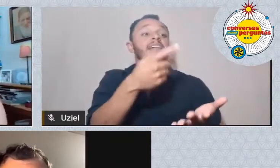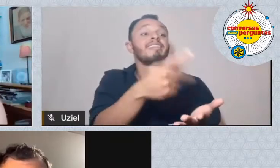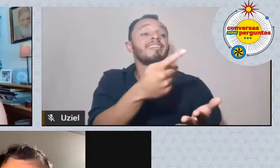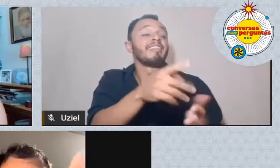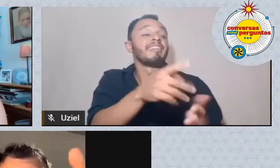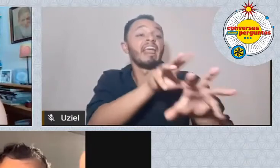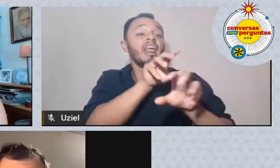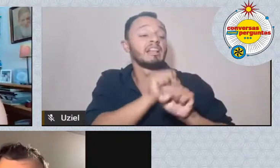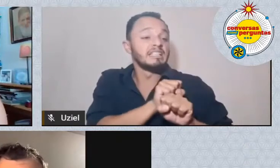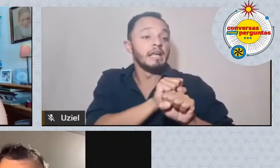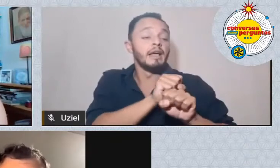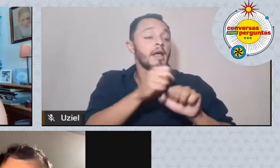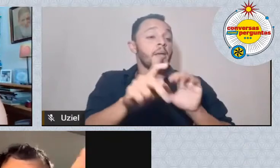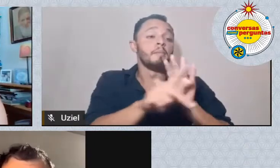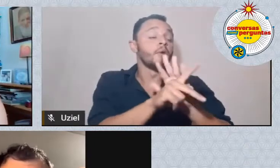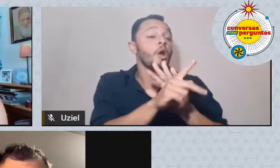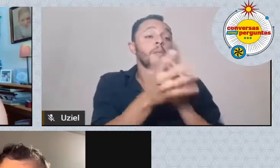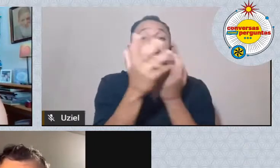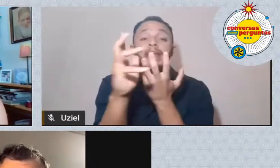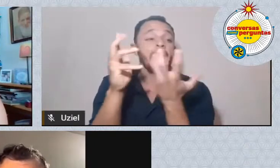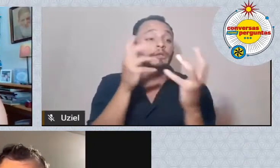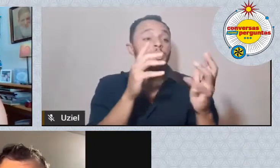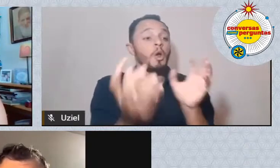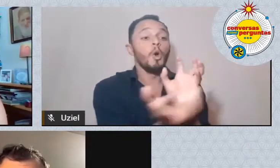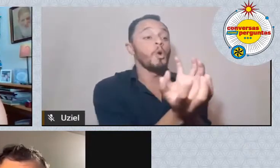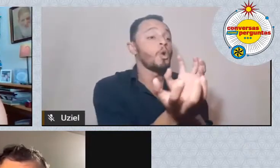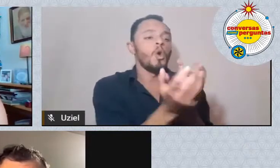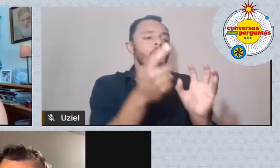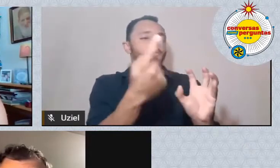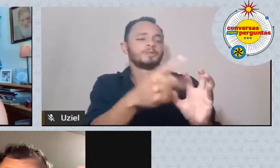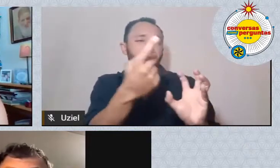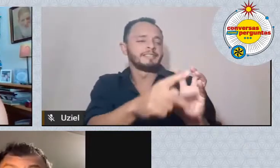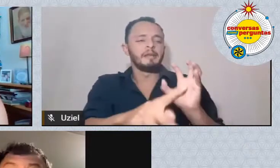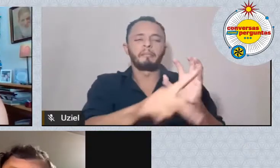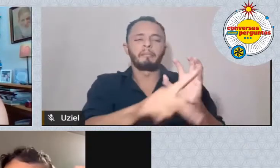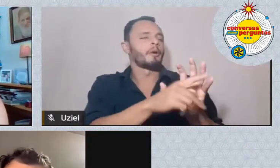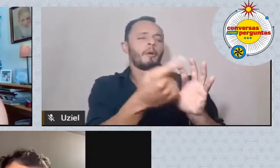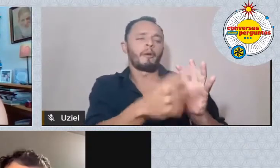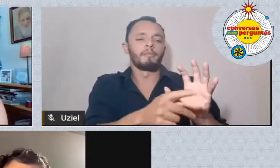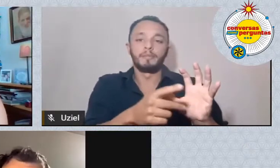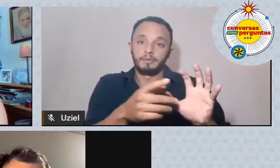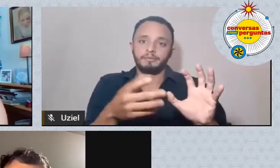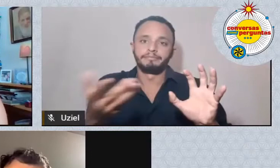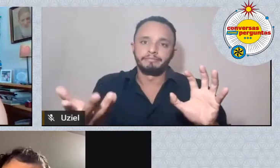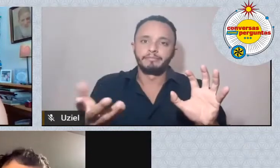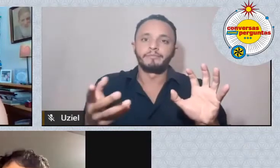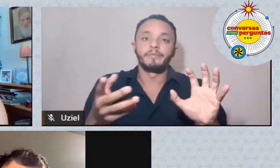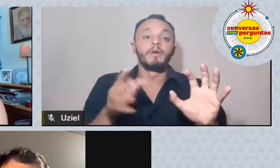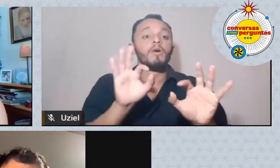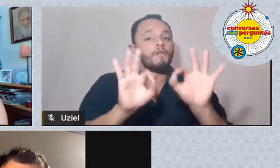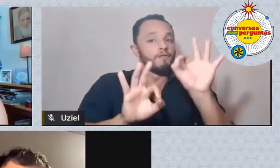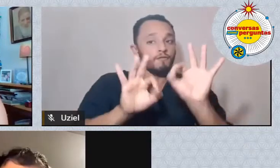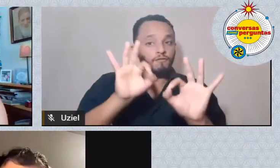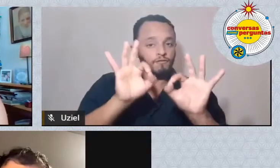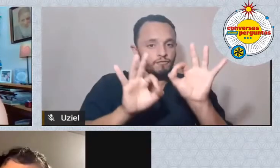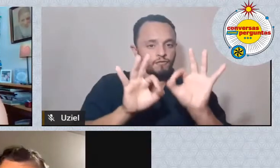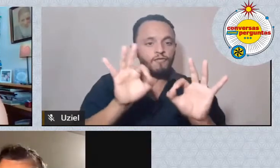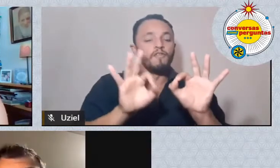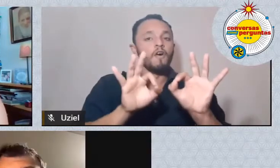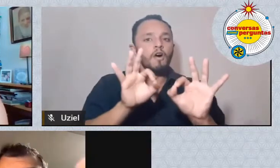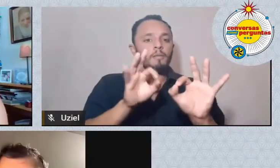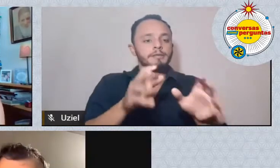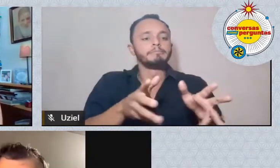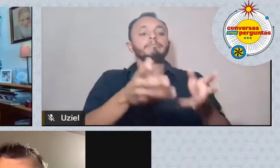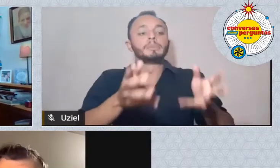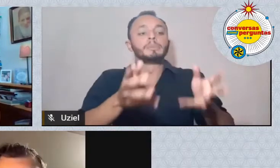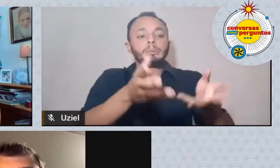da natureza do seu grupo, da sua pessoa e etc. Isso são o quê? São formas de ativar nos indivíduos